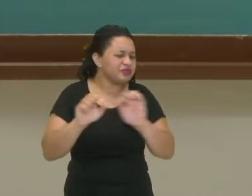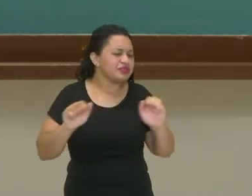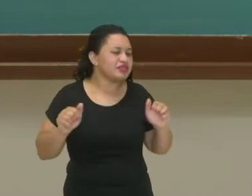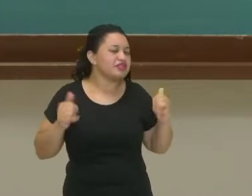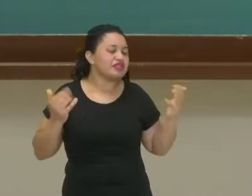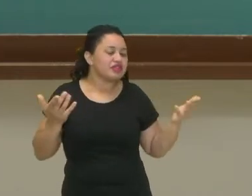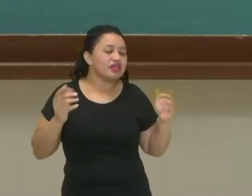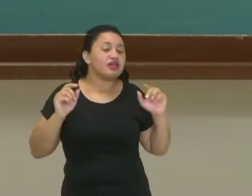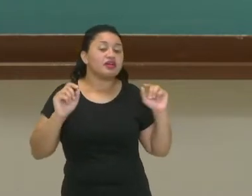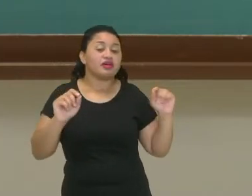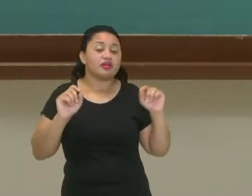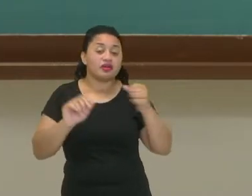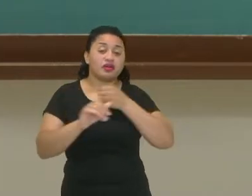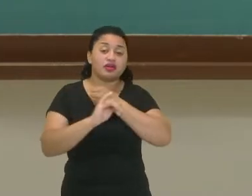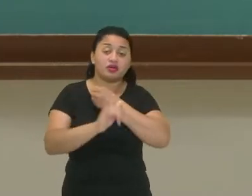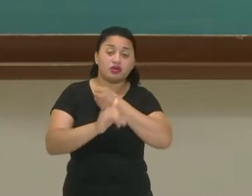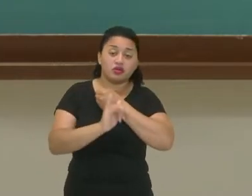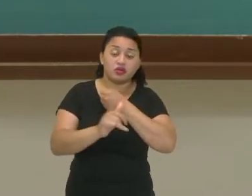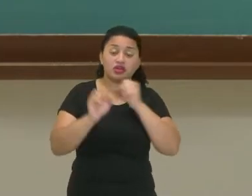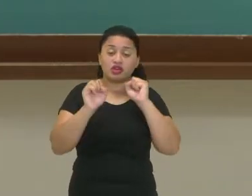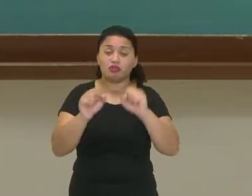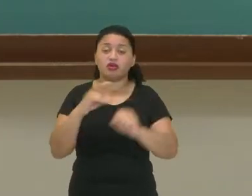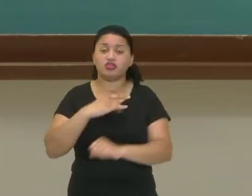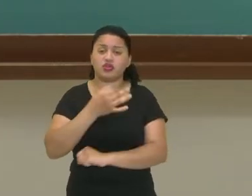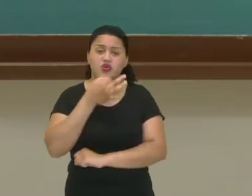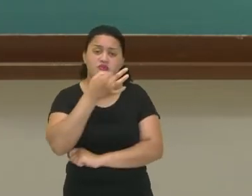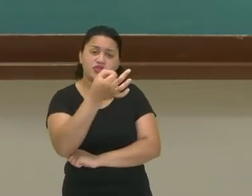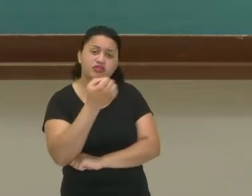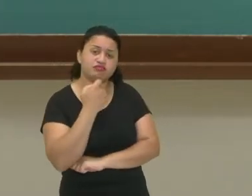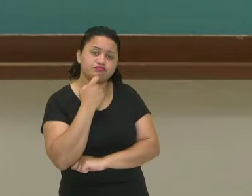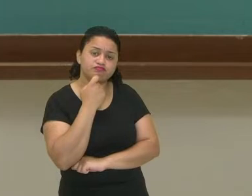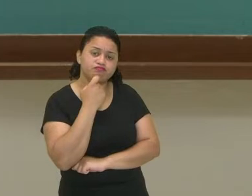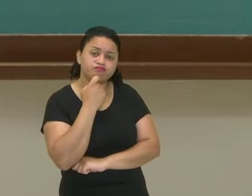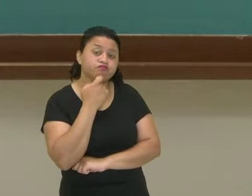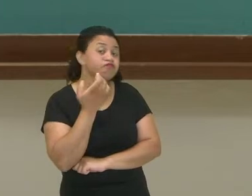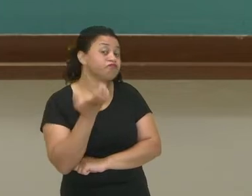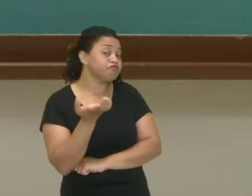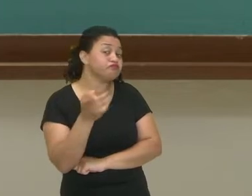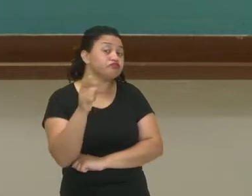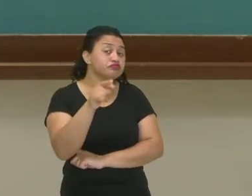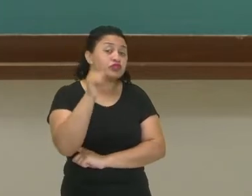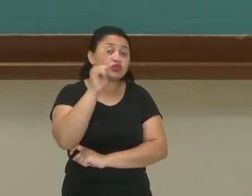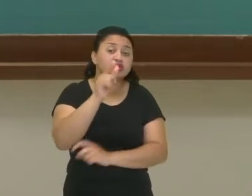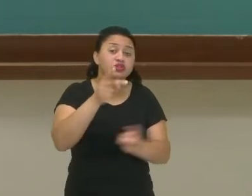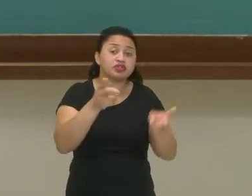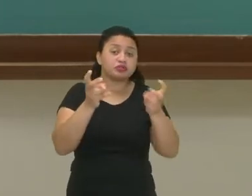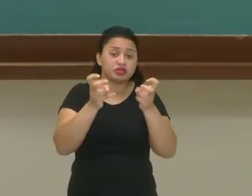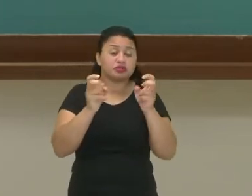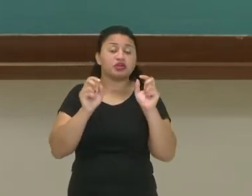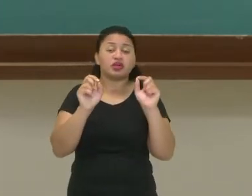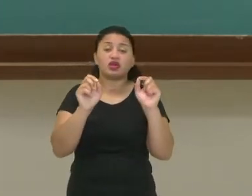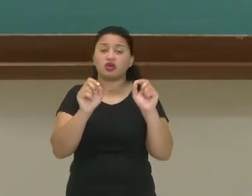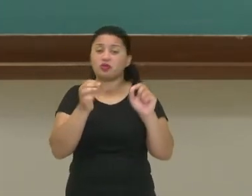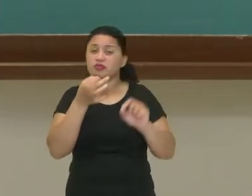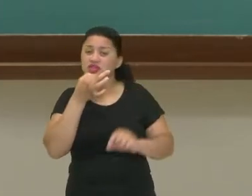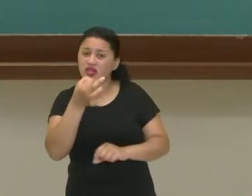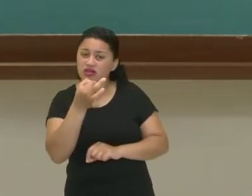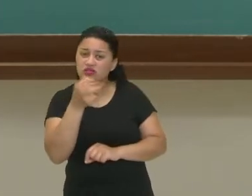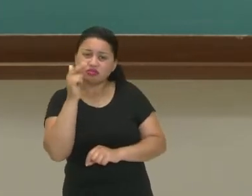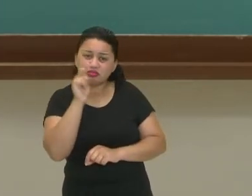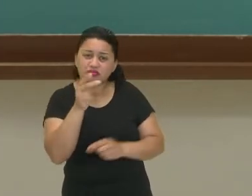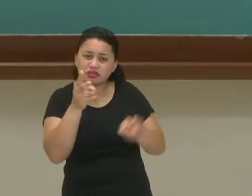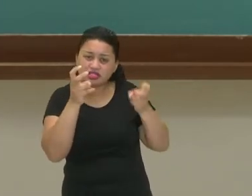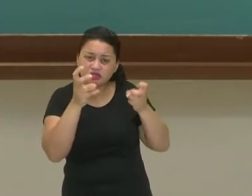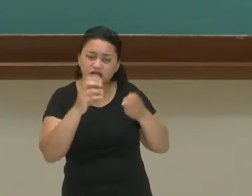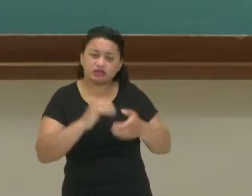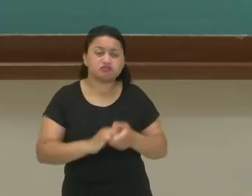que a crônica consegue emitir uma opinião? Você conseguiu observar aqui alguma opinião? Será que